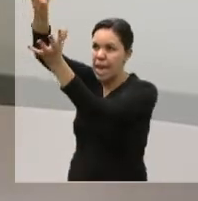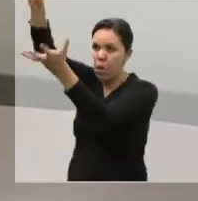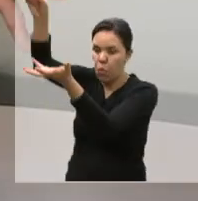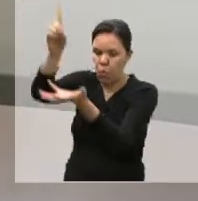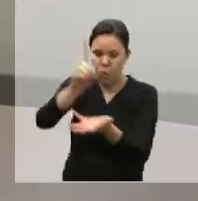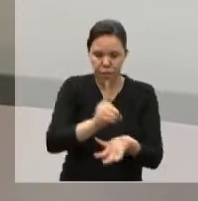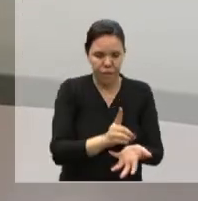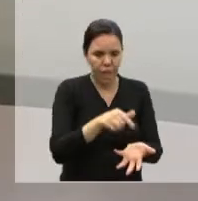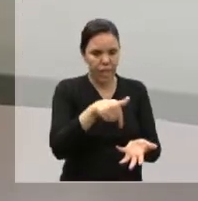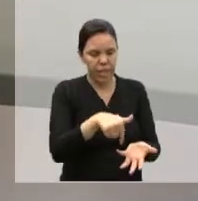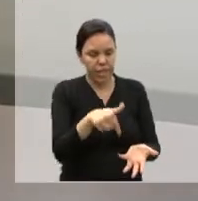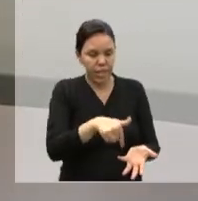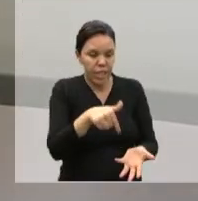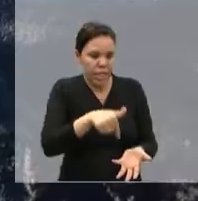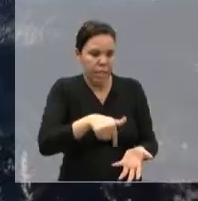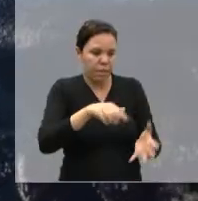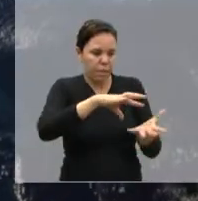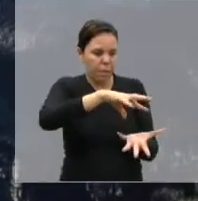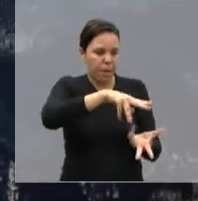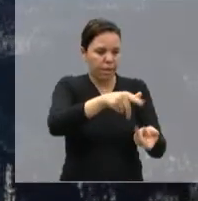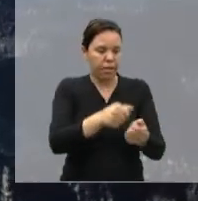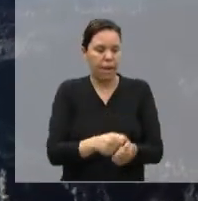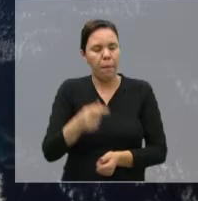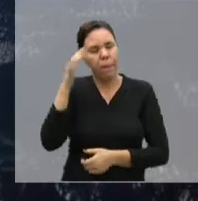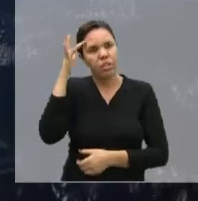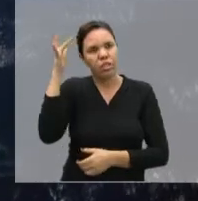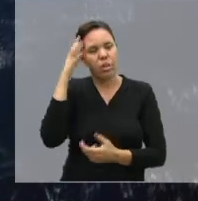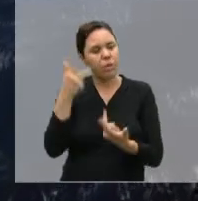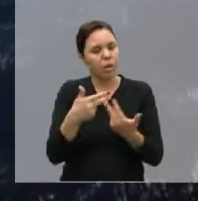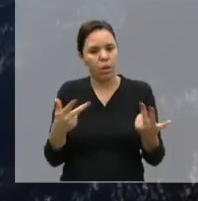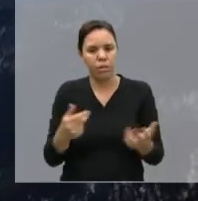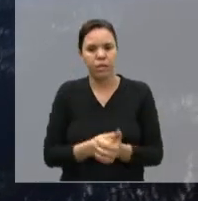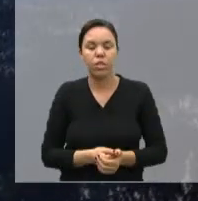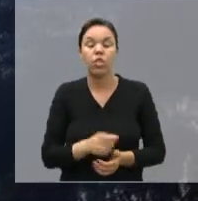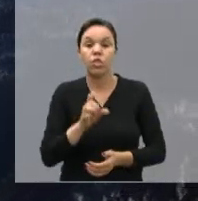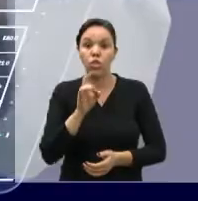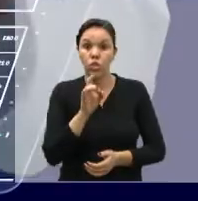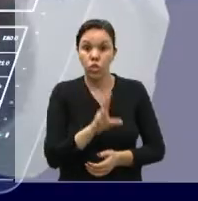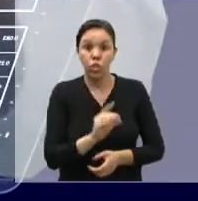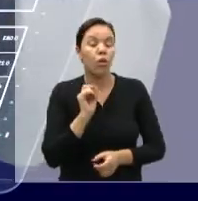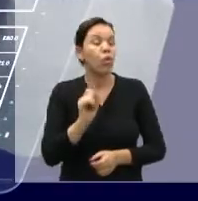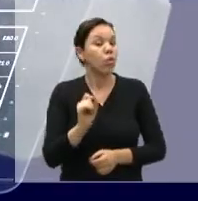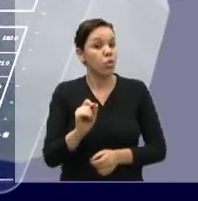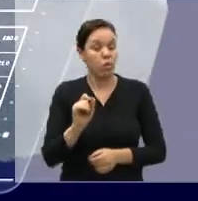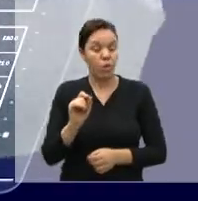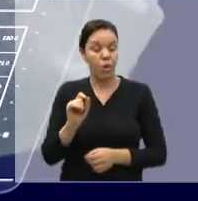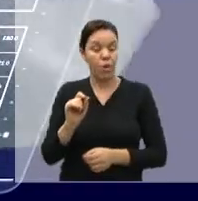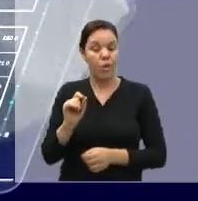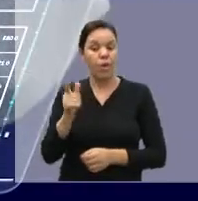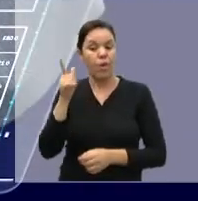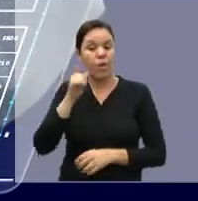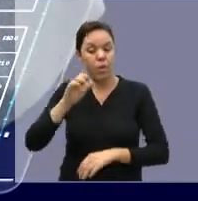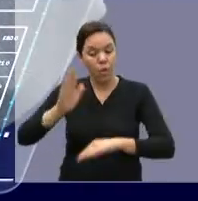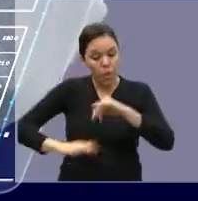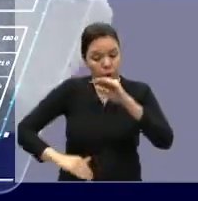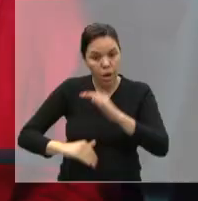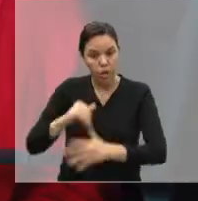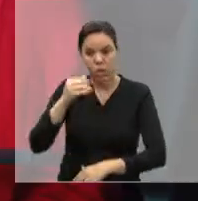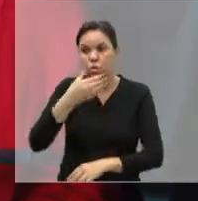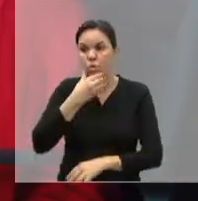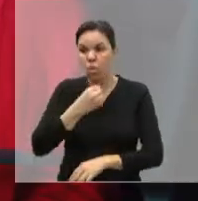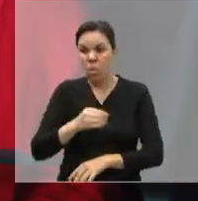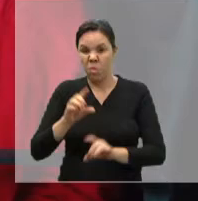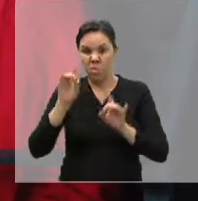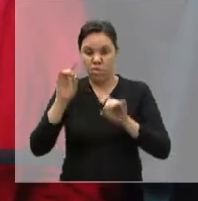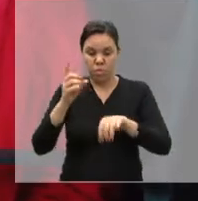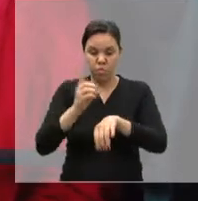relacionada aos astros fora do planeta. Não foi só nas conquistas dos astronautas. A ciência move o nosso dia a dia. Não